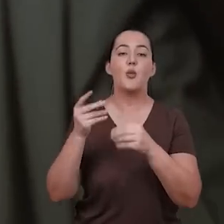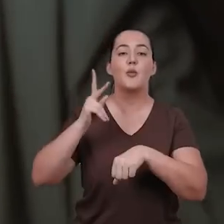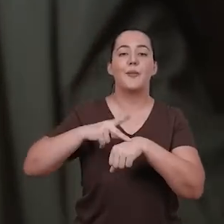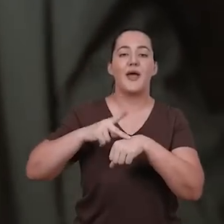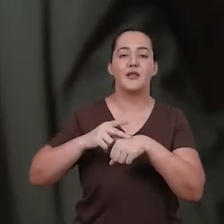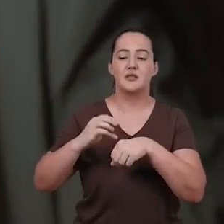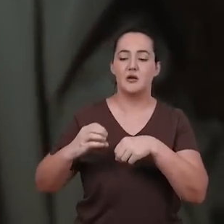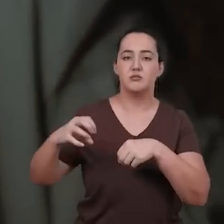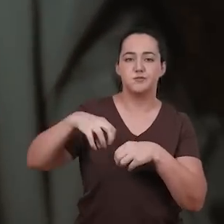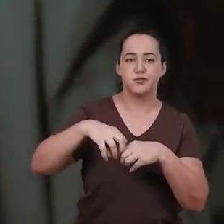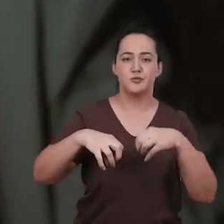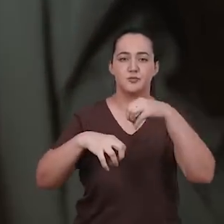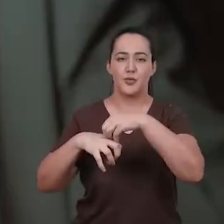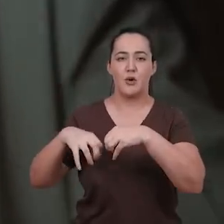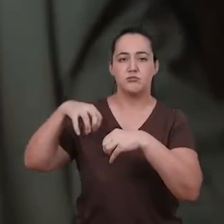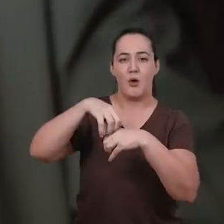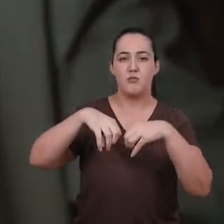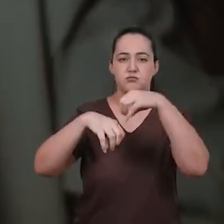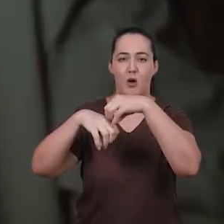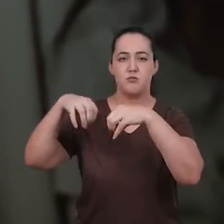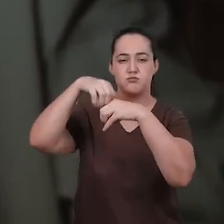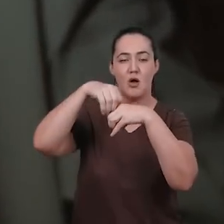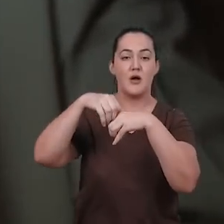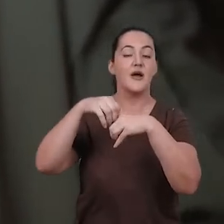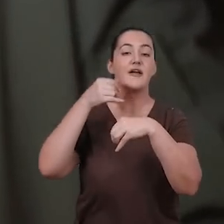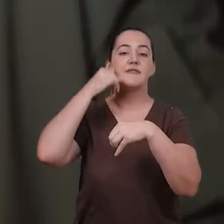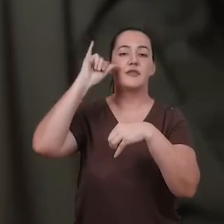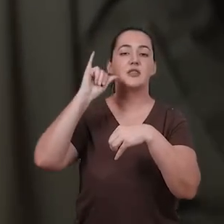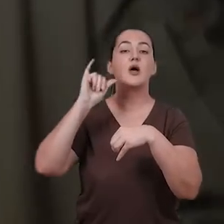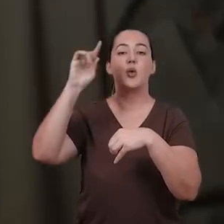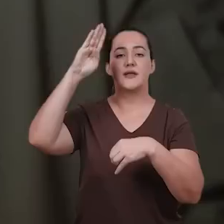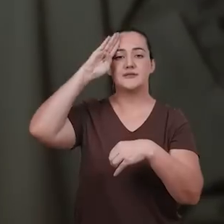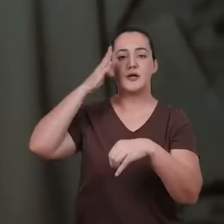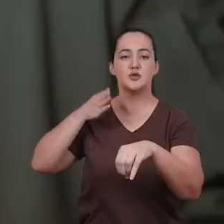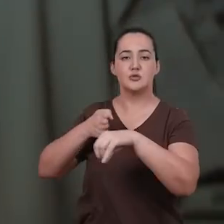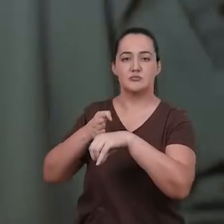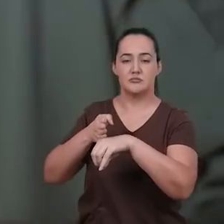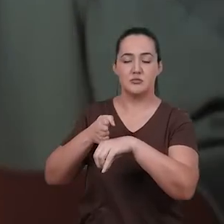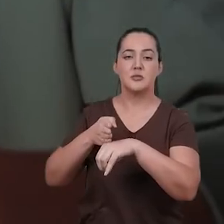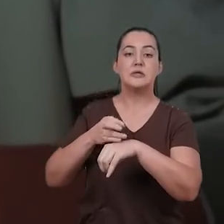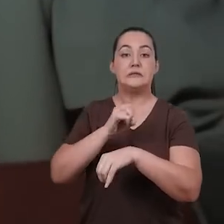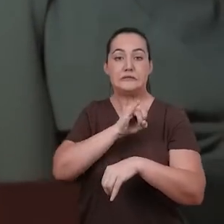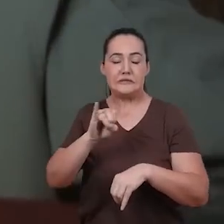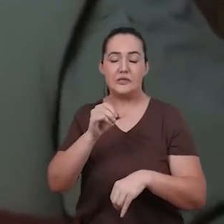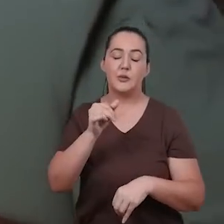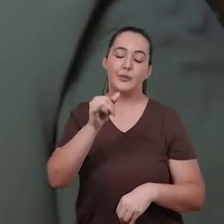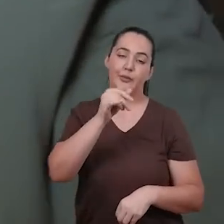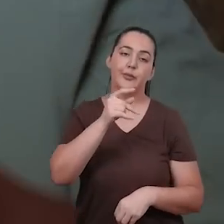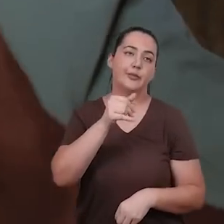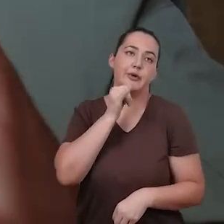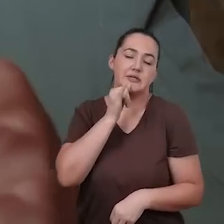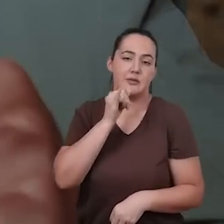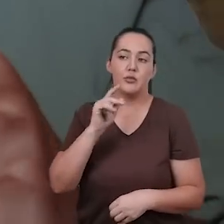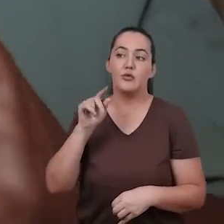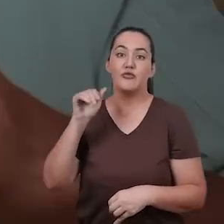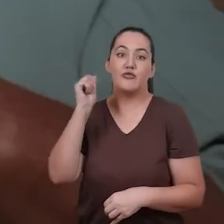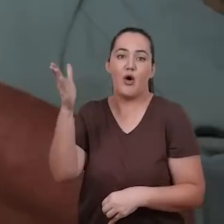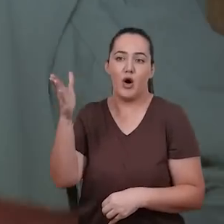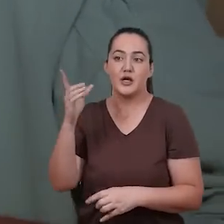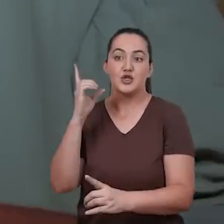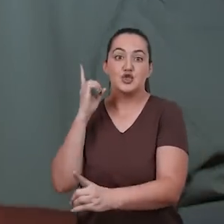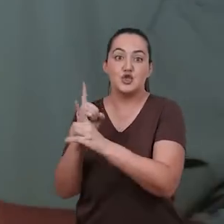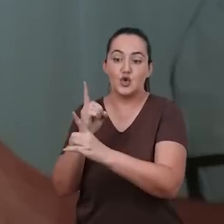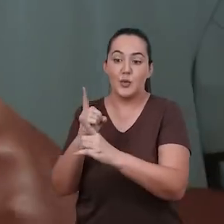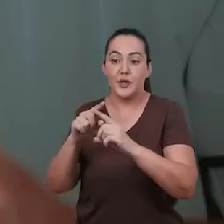fechavam com a pedra para impedir que um exército viesse atacá-los. Então, se alguém descobrisse